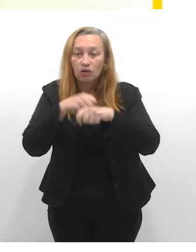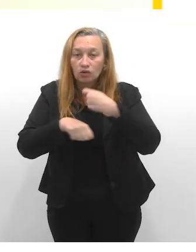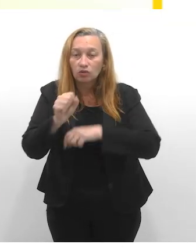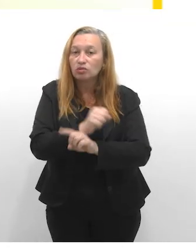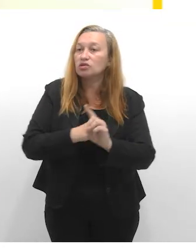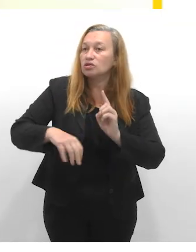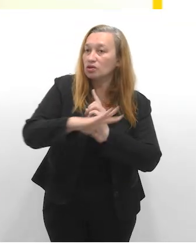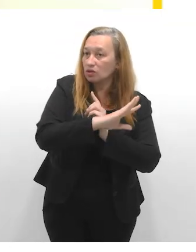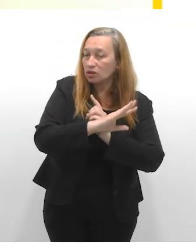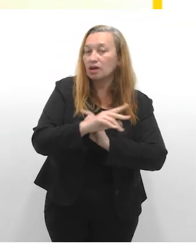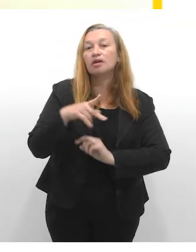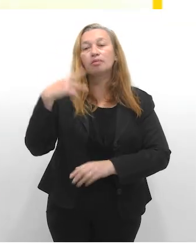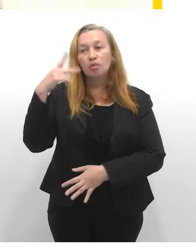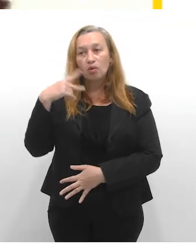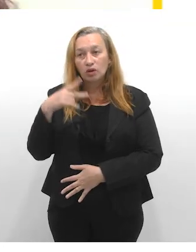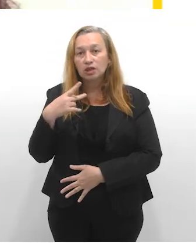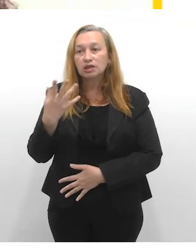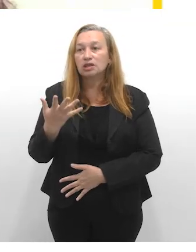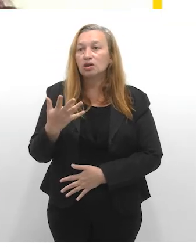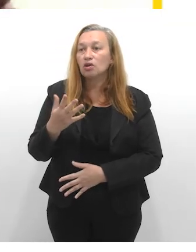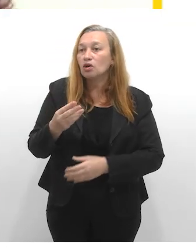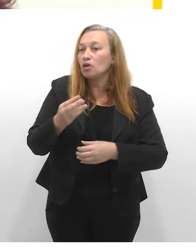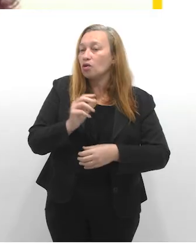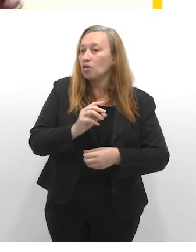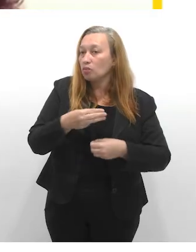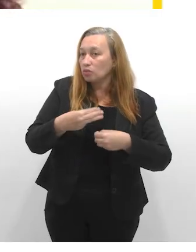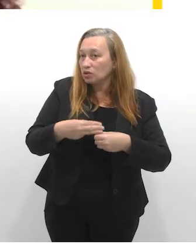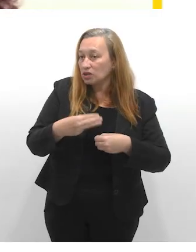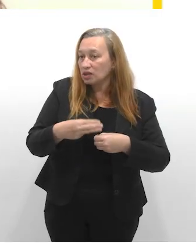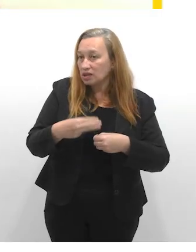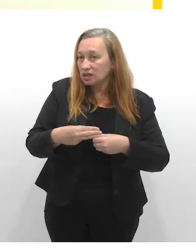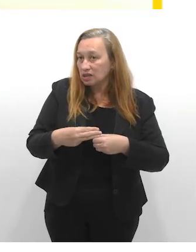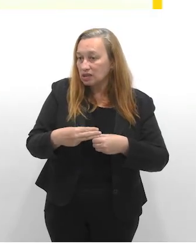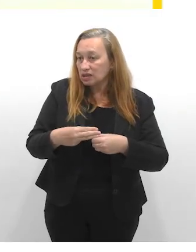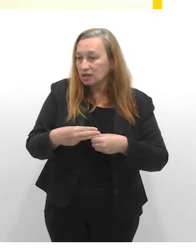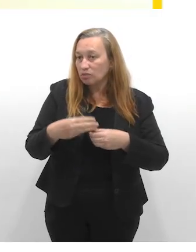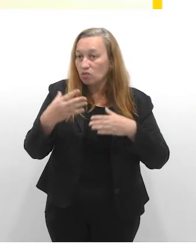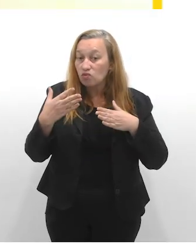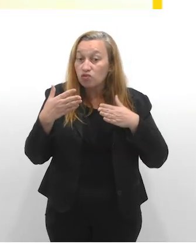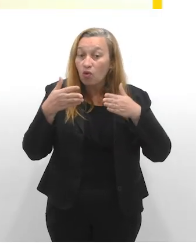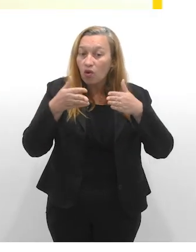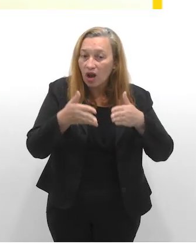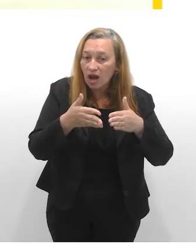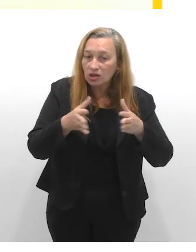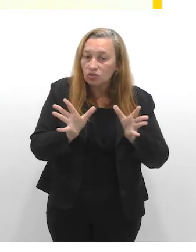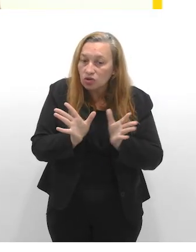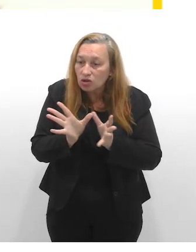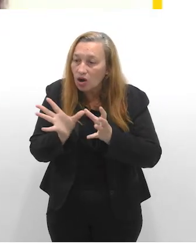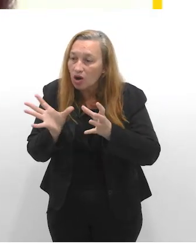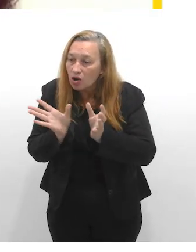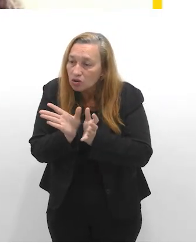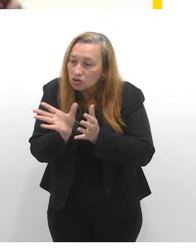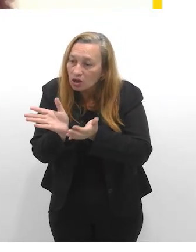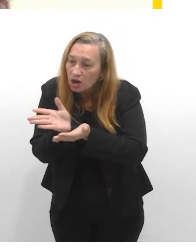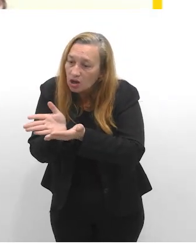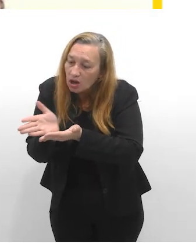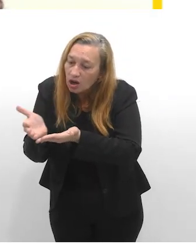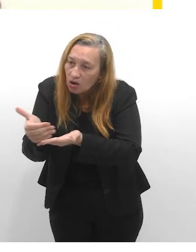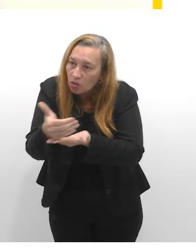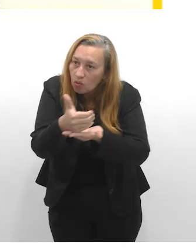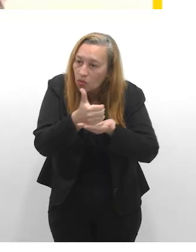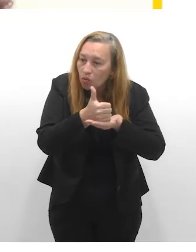condição econômica, social e política como municípios satélites da capital, né, onde acumula